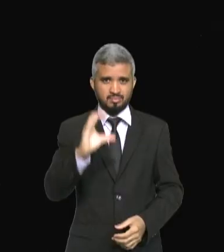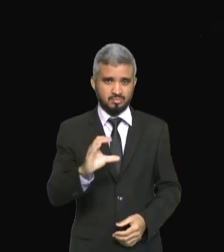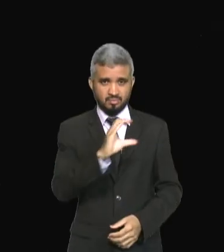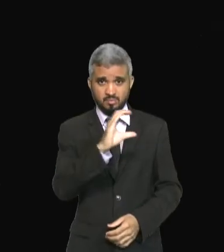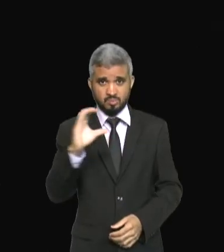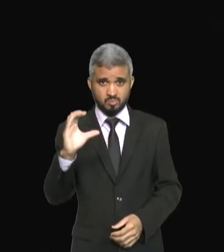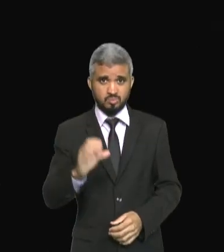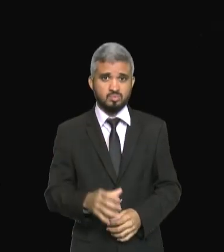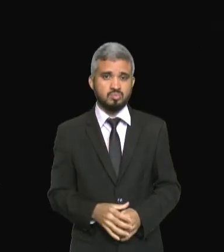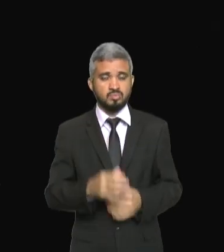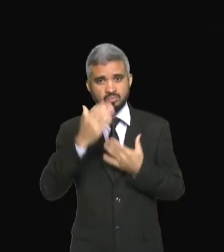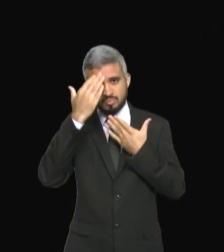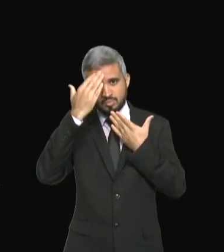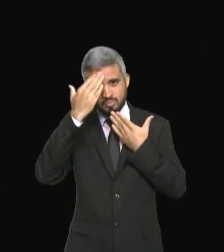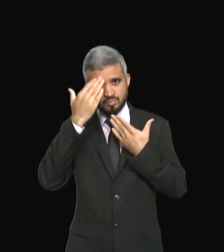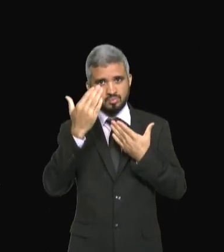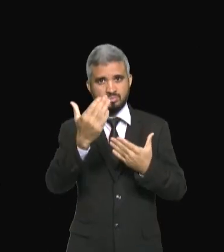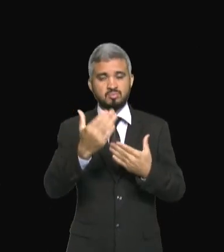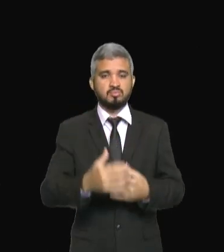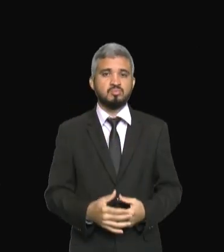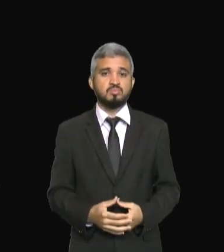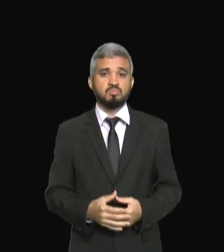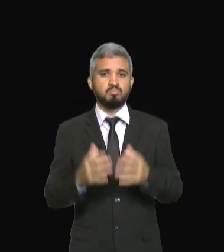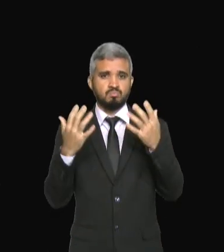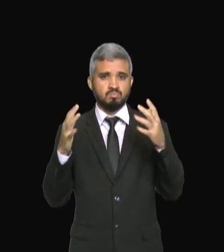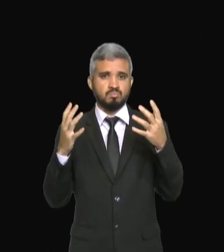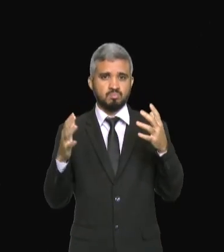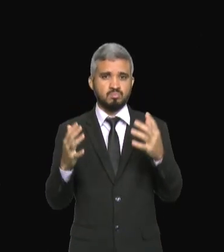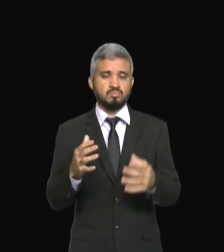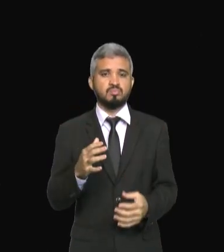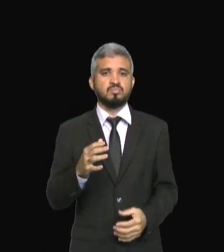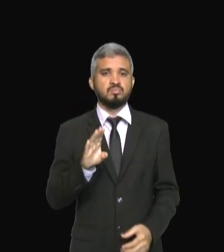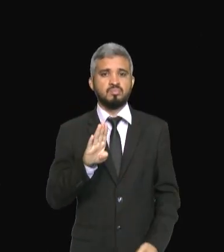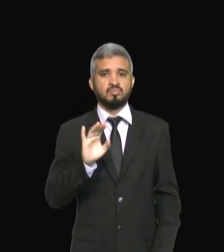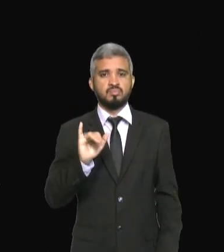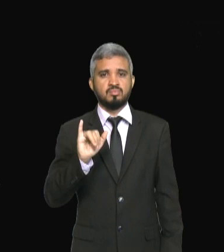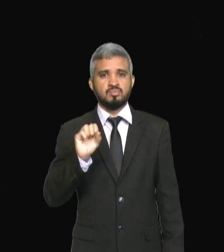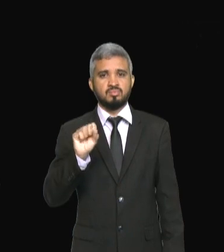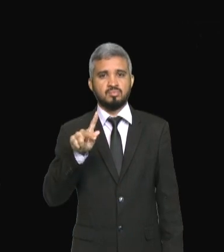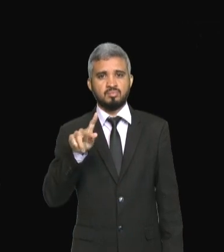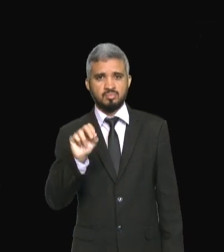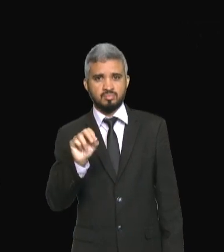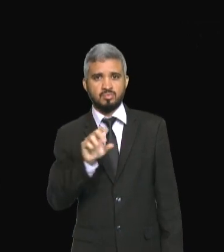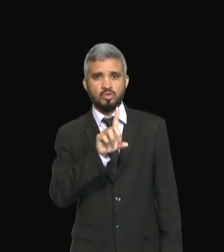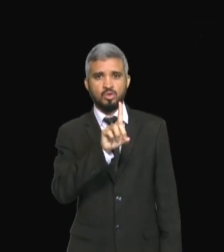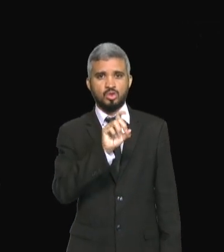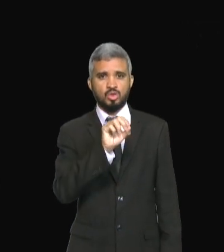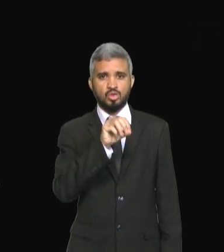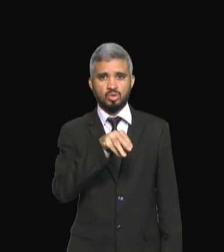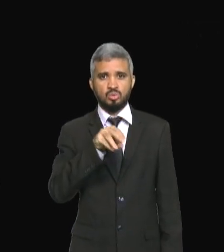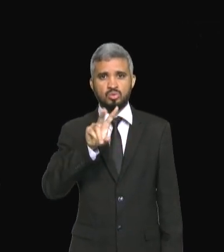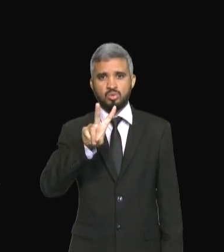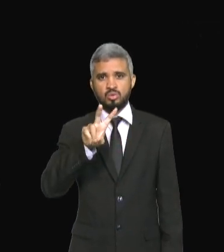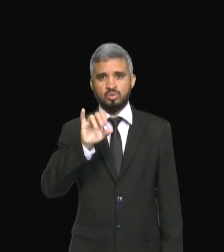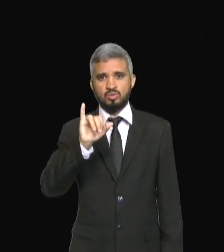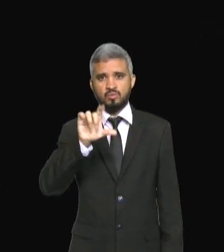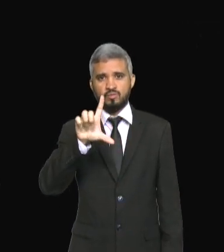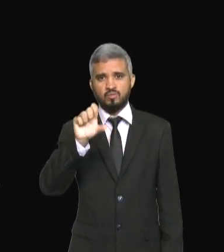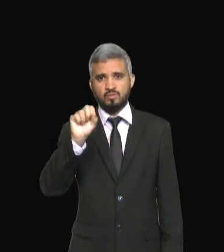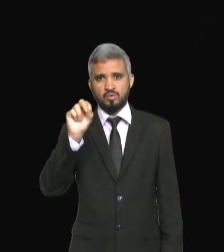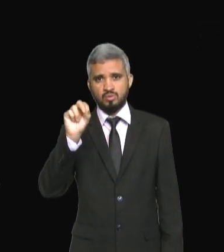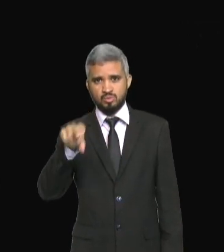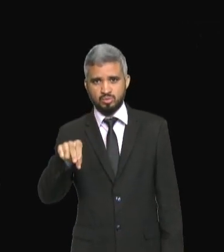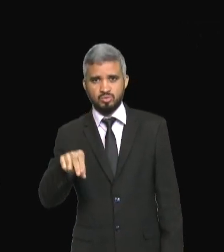Christi. Eu agradeço, parabenizo o bispo Dom Wilson, todos os bispos que estão reunidos hoje em São Luís, todos